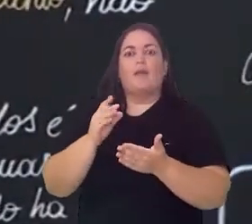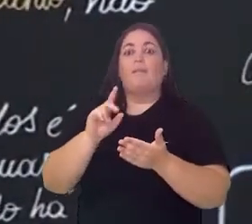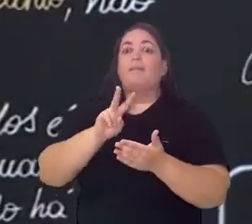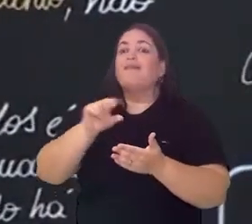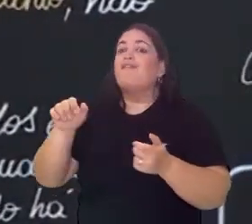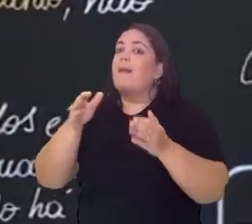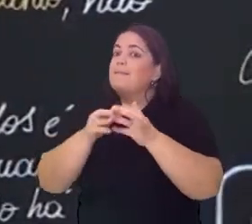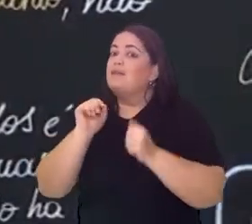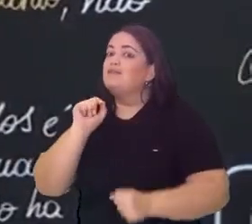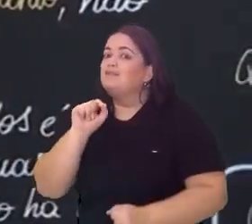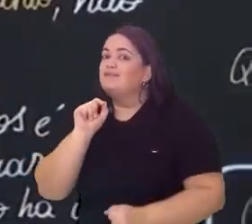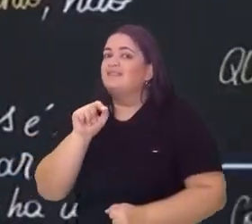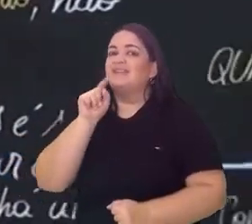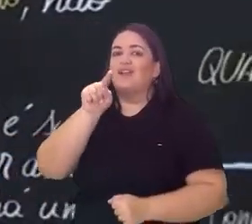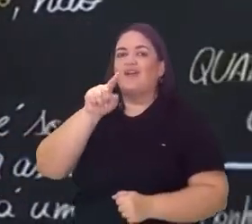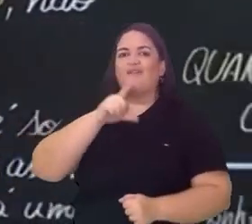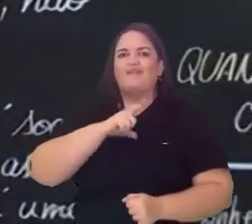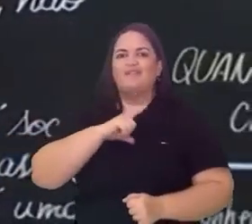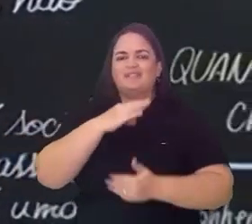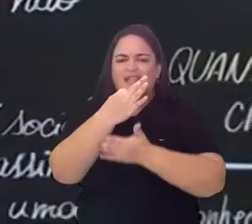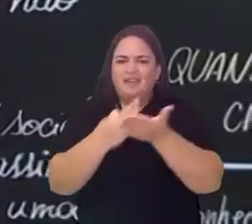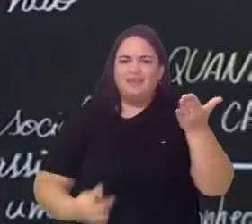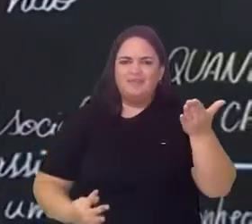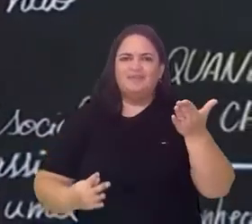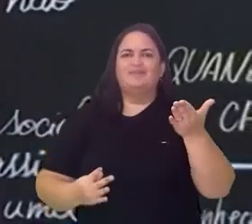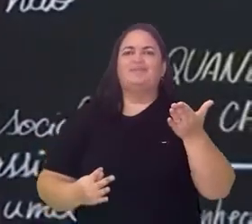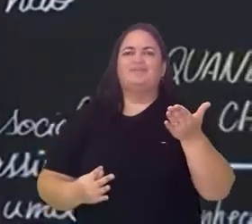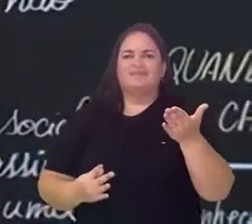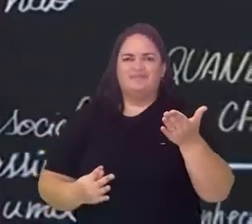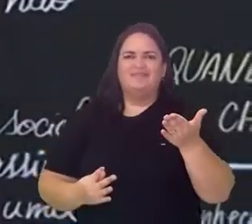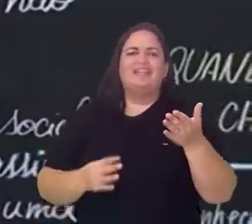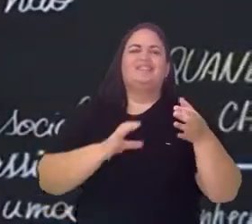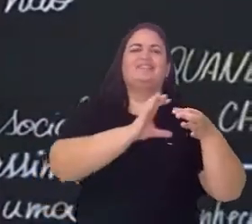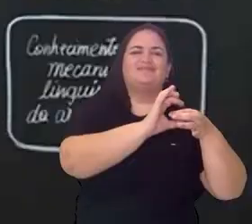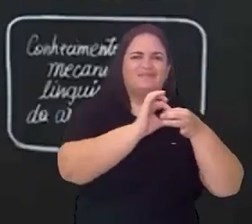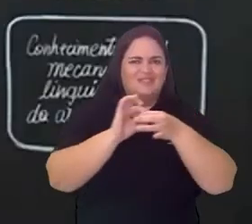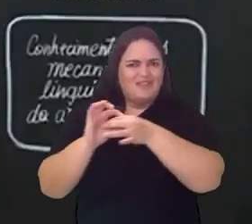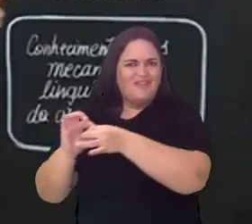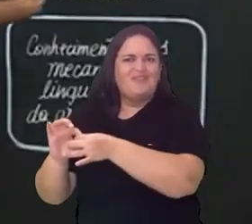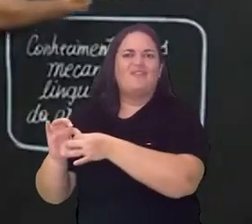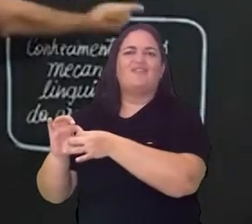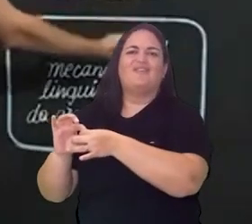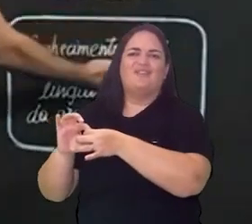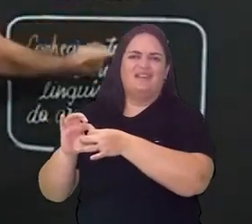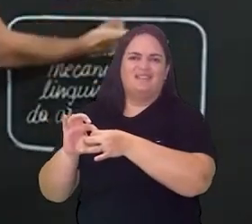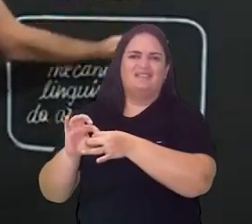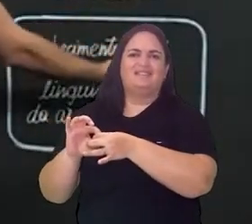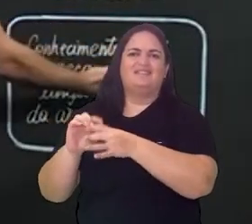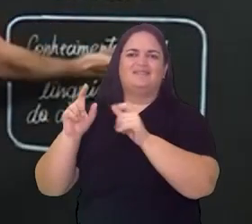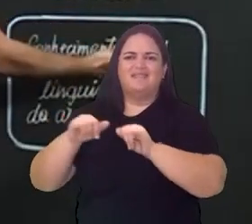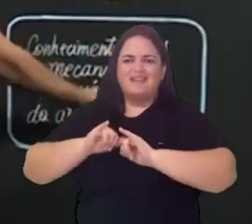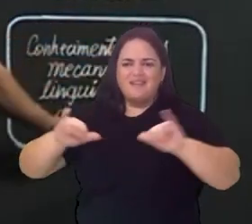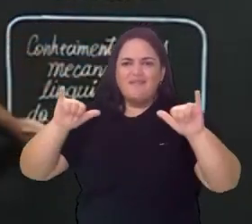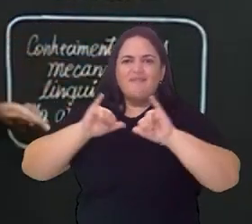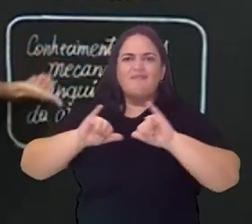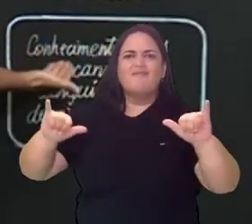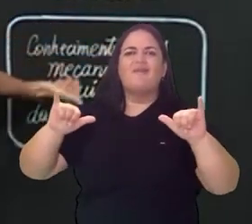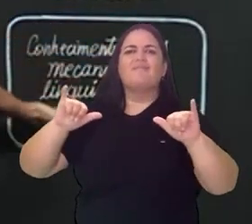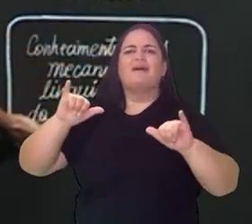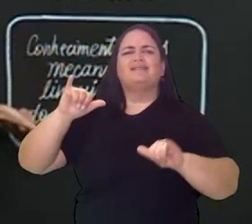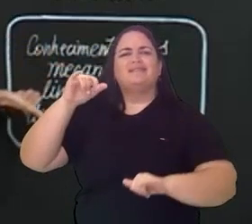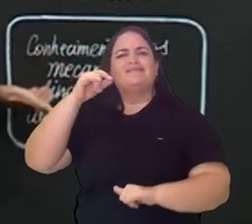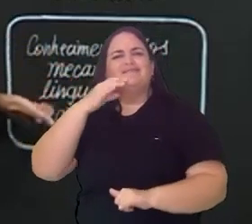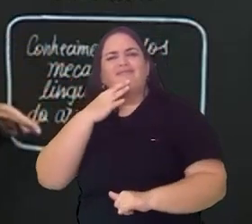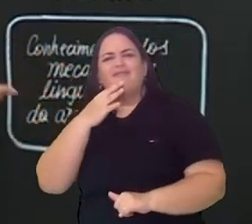uma exigência que vai ser feita para o seu texto exatamente relacionada à coesão, que é a informação sobre o conhecimento